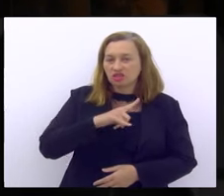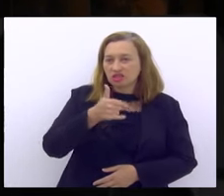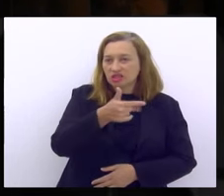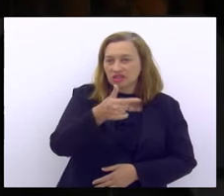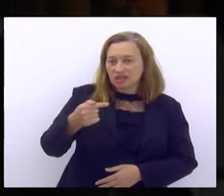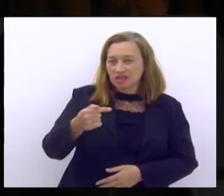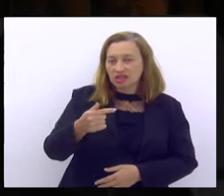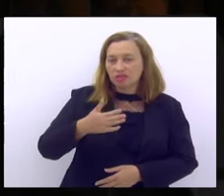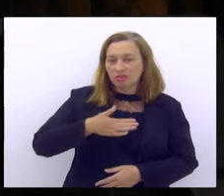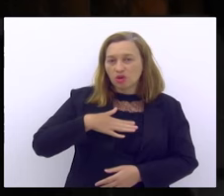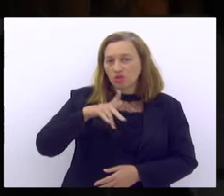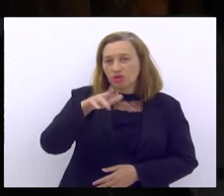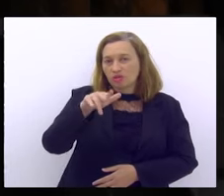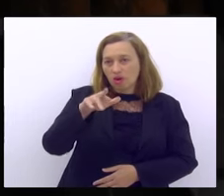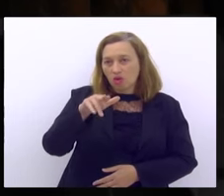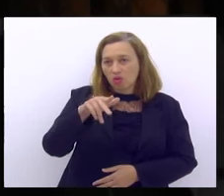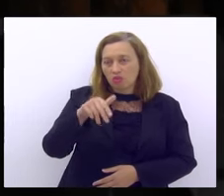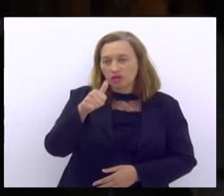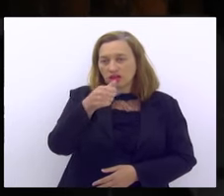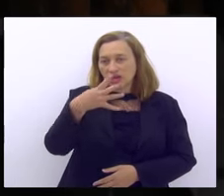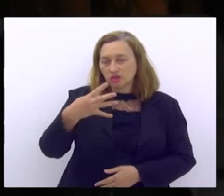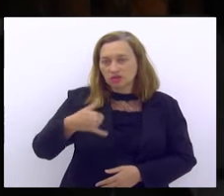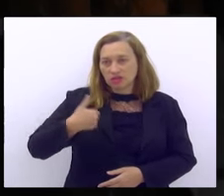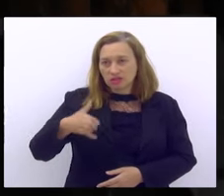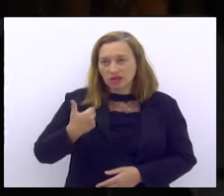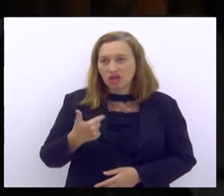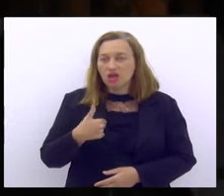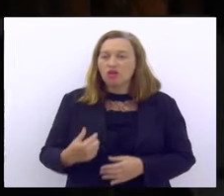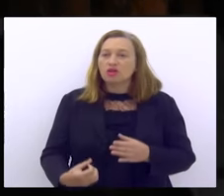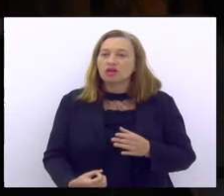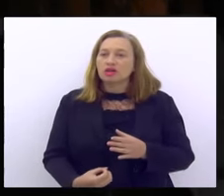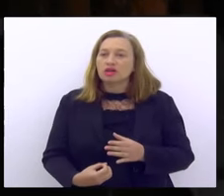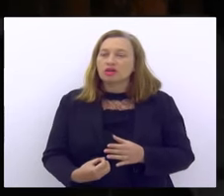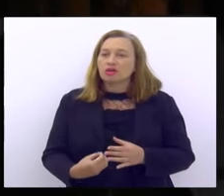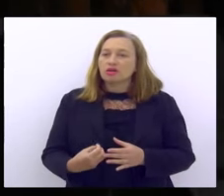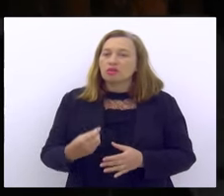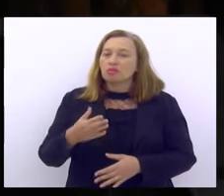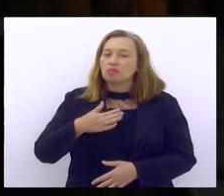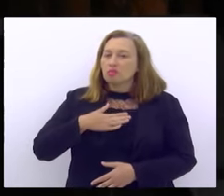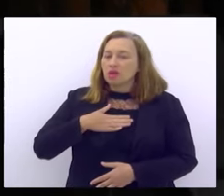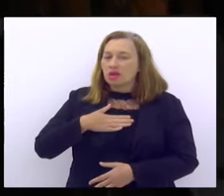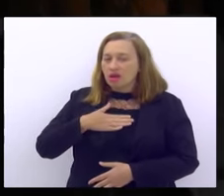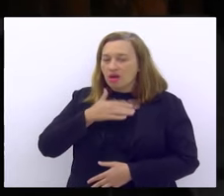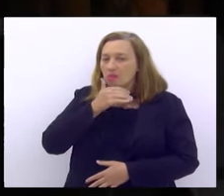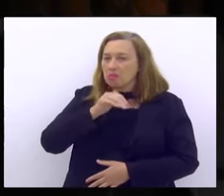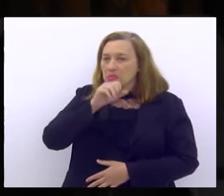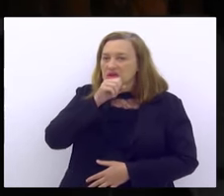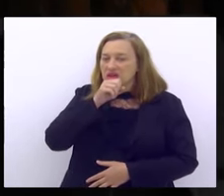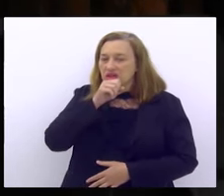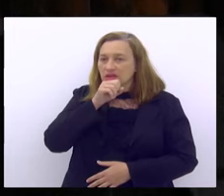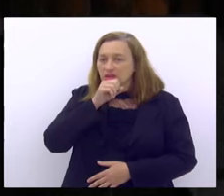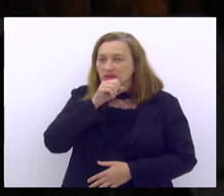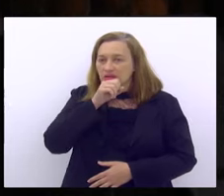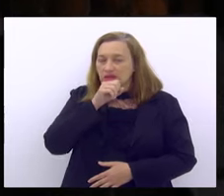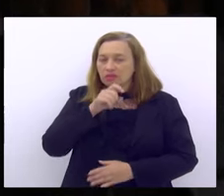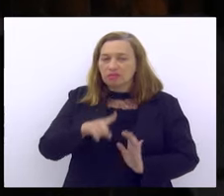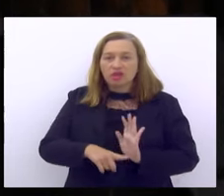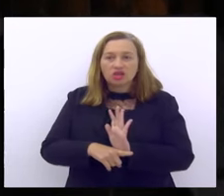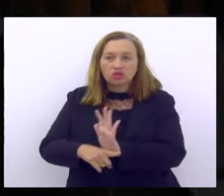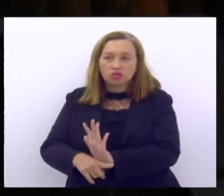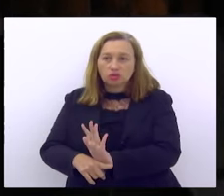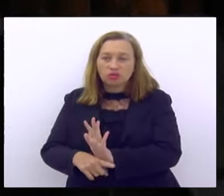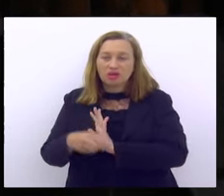anos de idade. Eu fui criado por uma mulher que foi pai, mãe, combativa, e que há 3 anos atrás